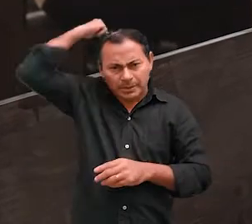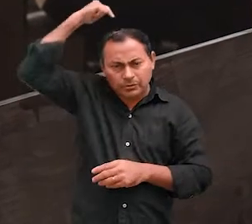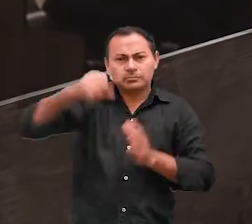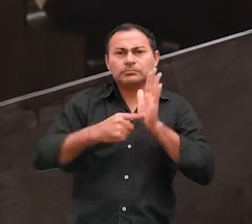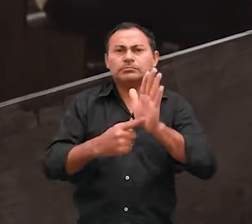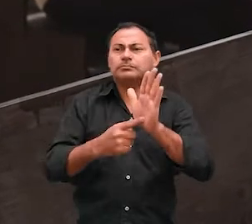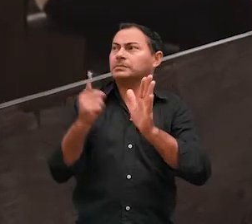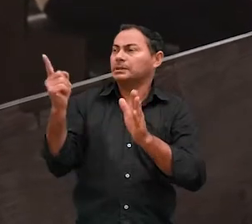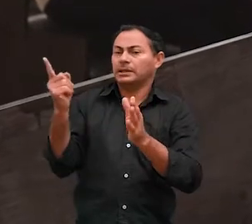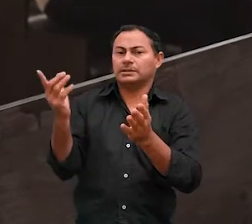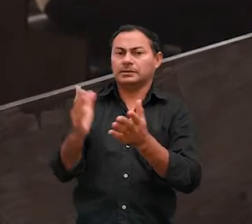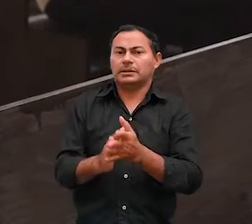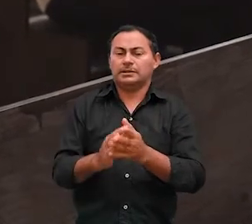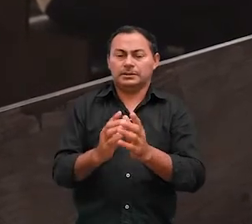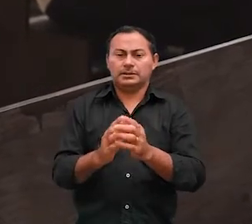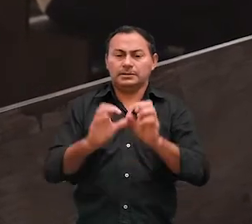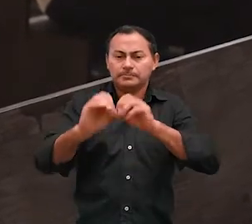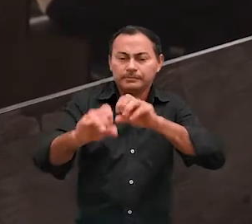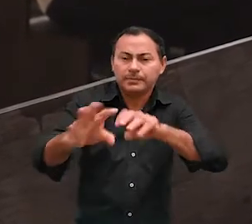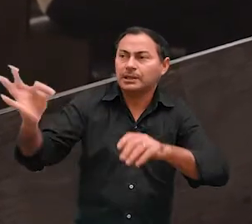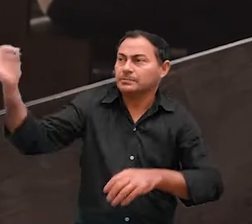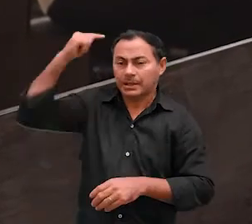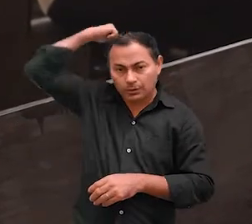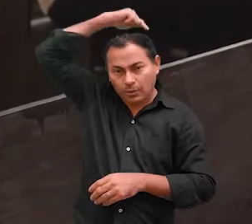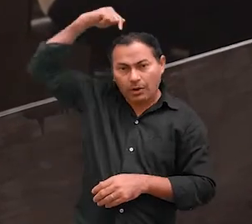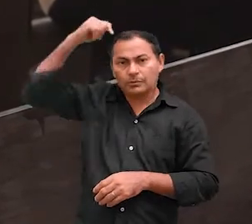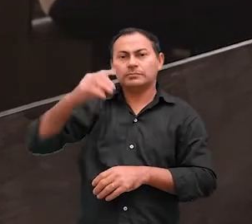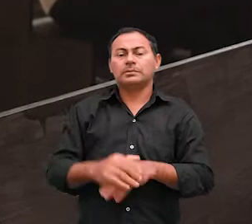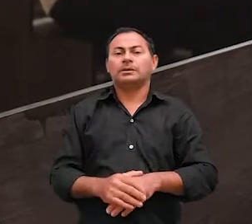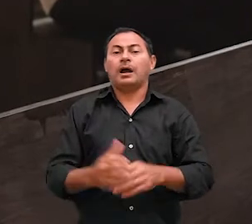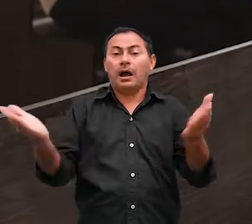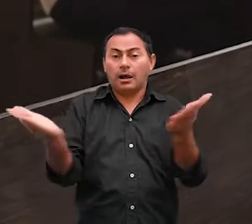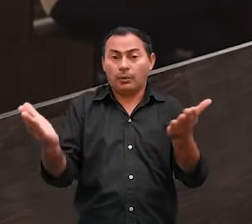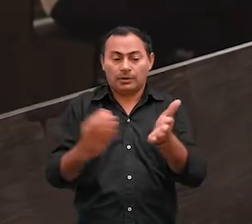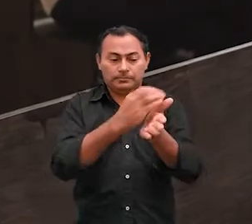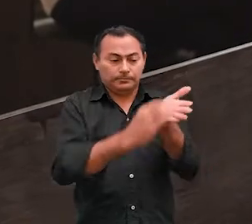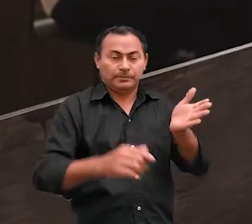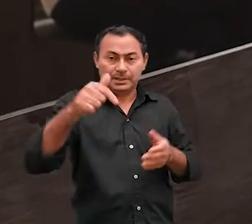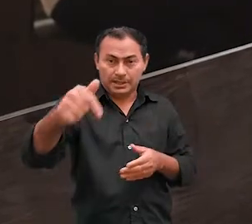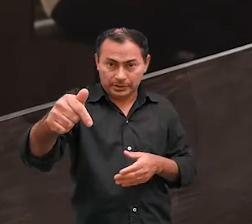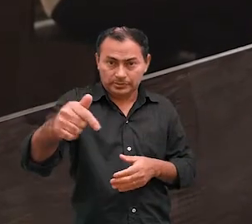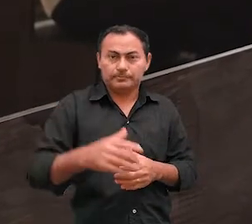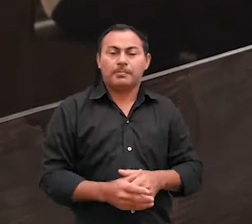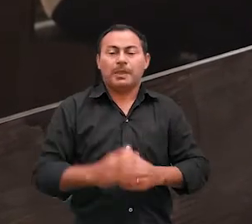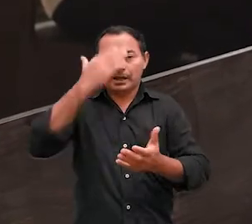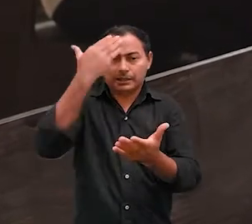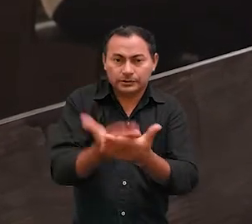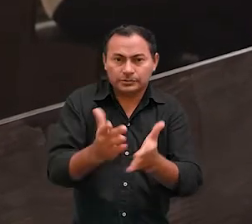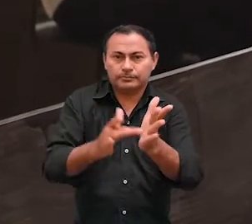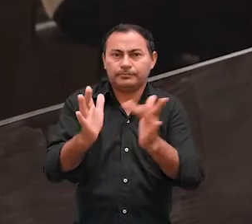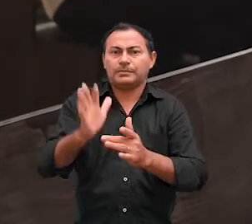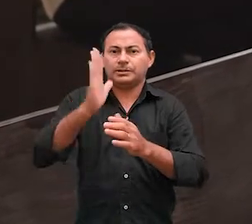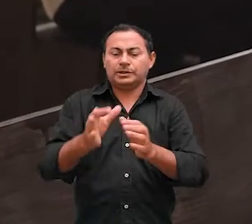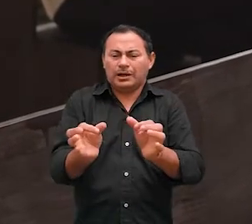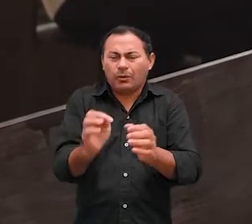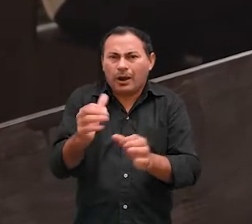espirituais resultantes destas disciplinas espirituais e agora no Capítulo 7 creio que